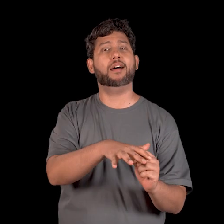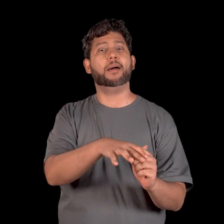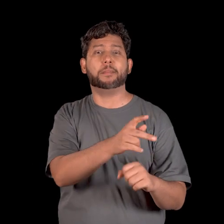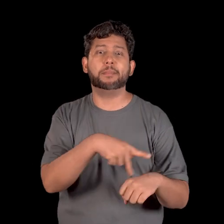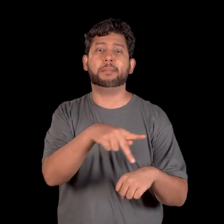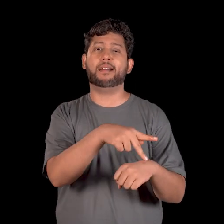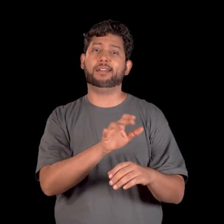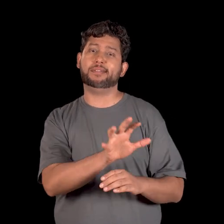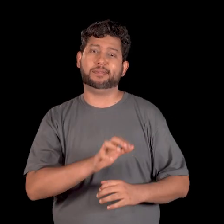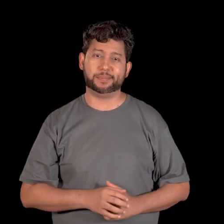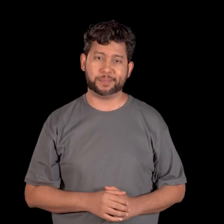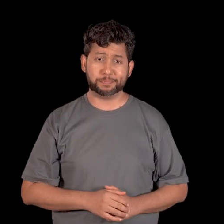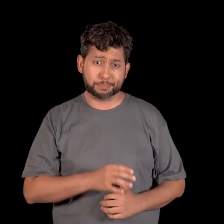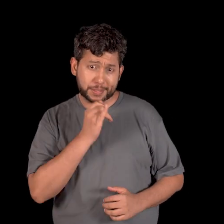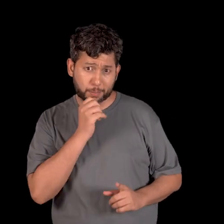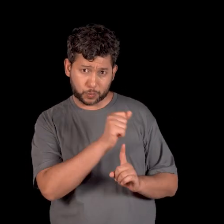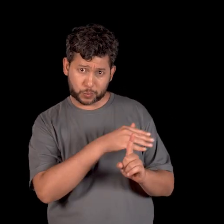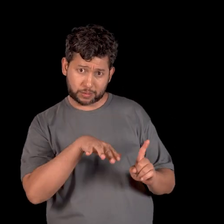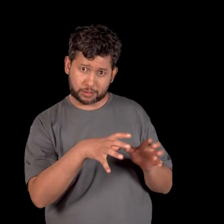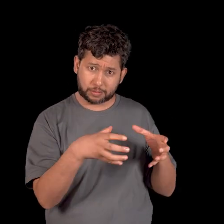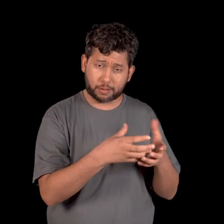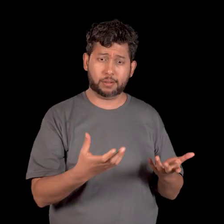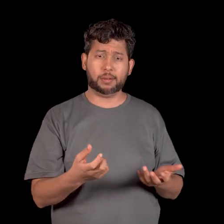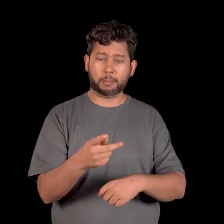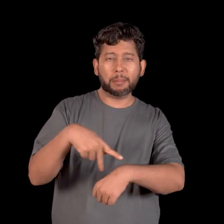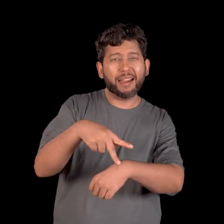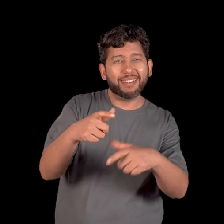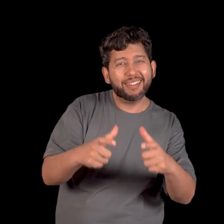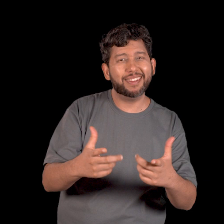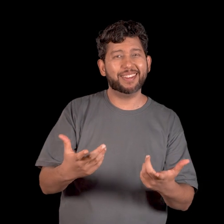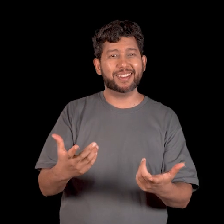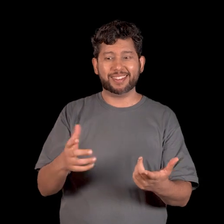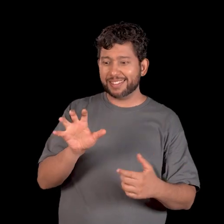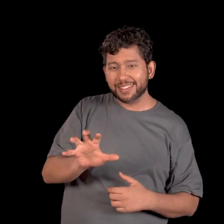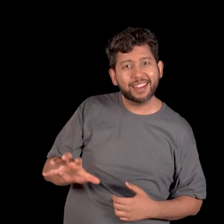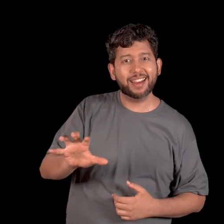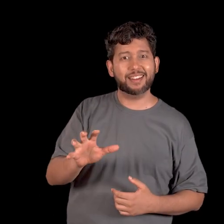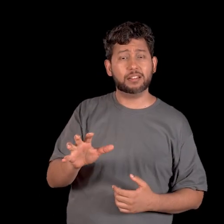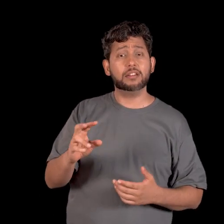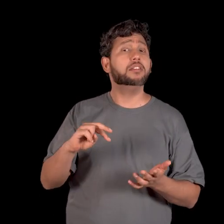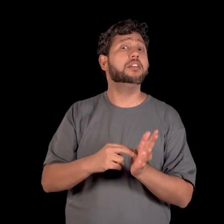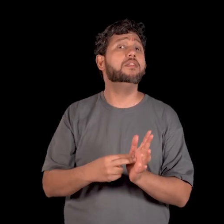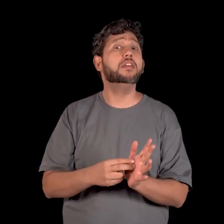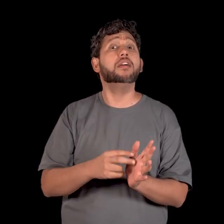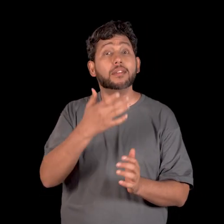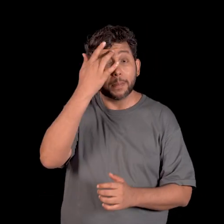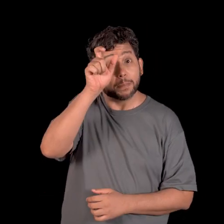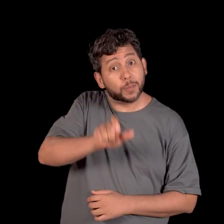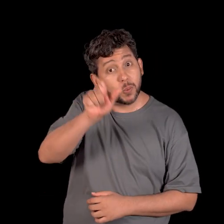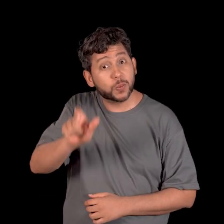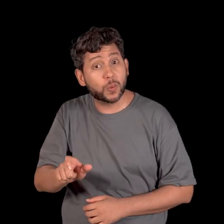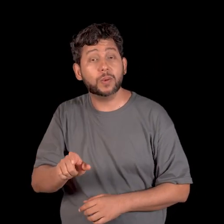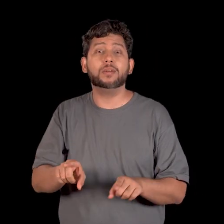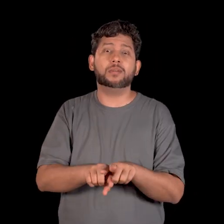sociedade e um país. Uma sociedade, um país, um estado e uma comunidade são compostos de dois grandes grupos,